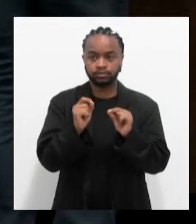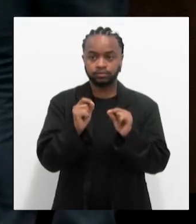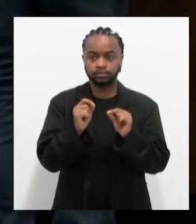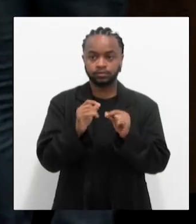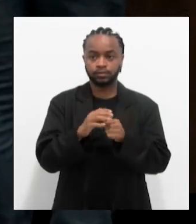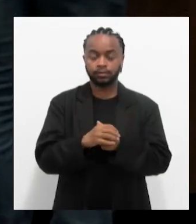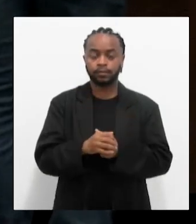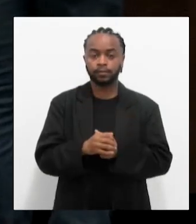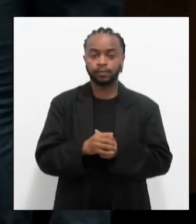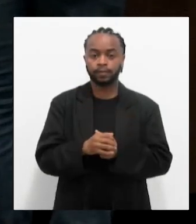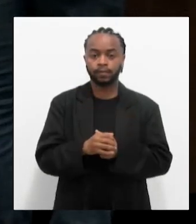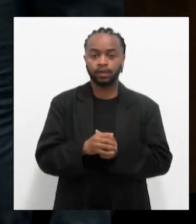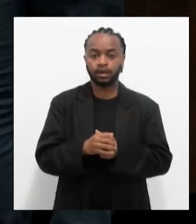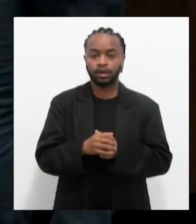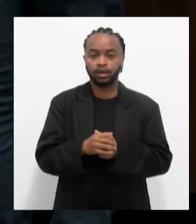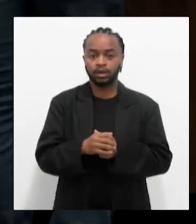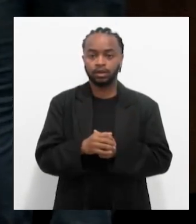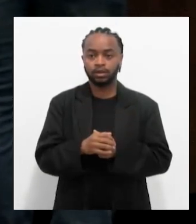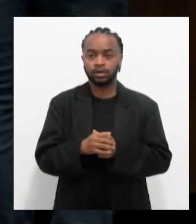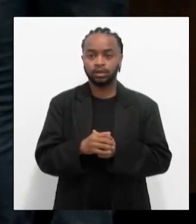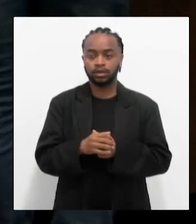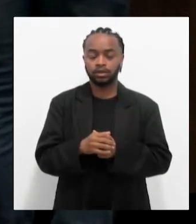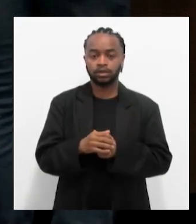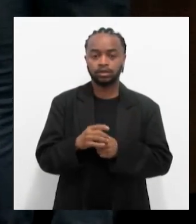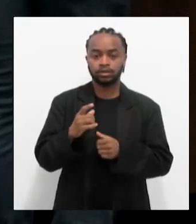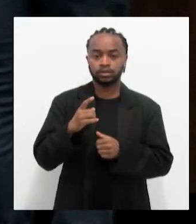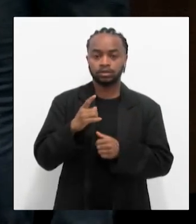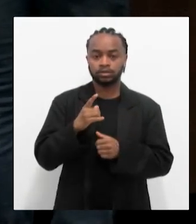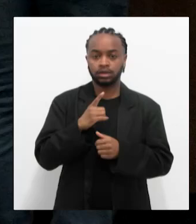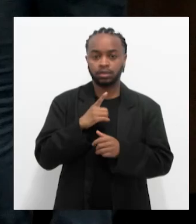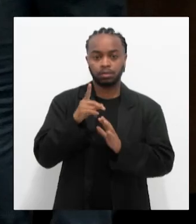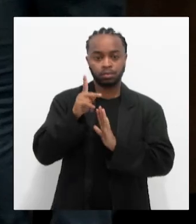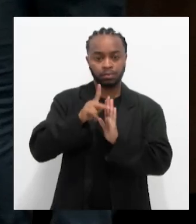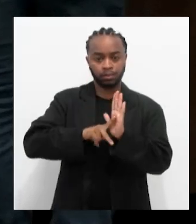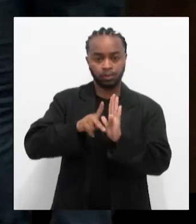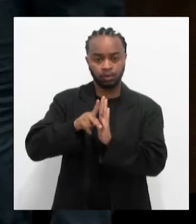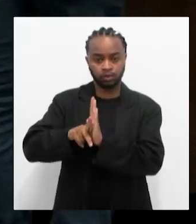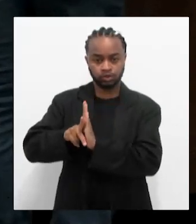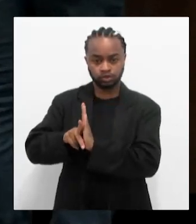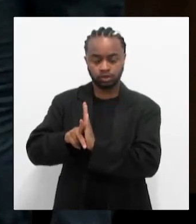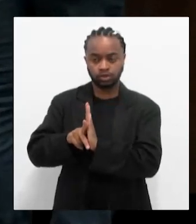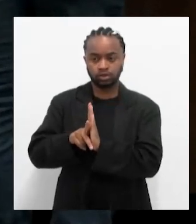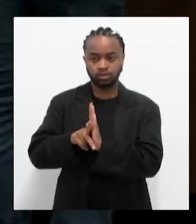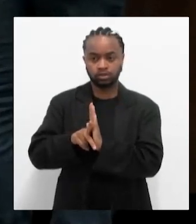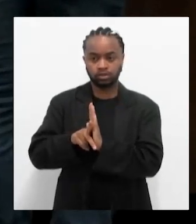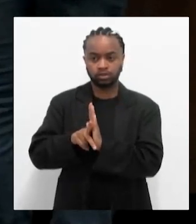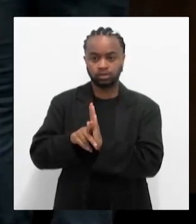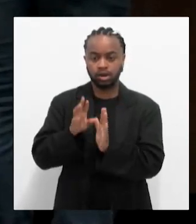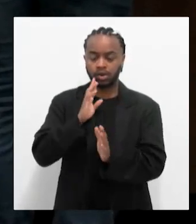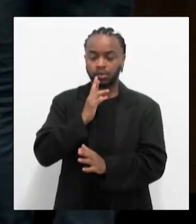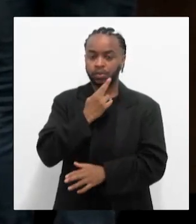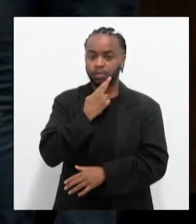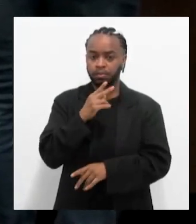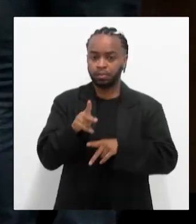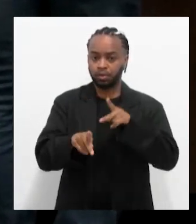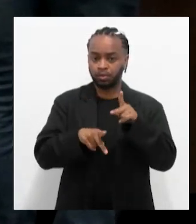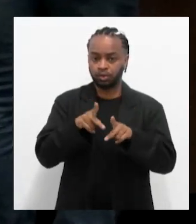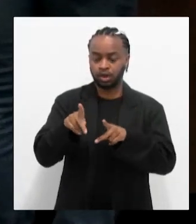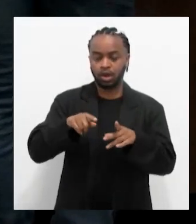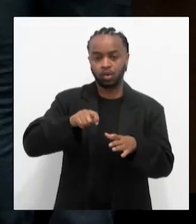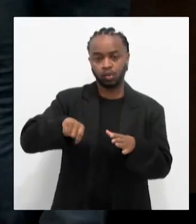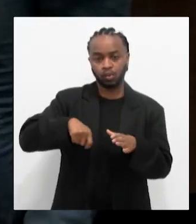da obscuridade, da sombra, projetos de restaurantes populares,